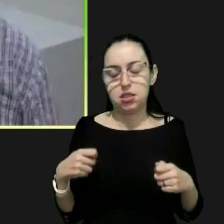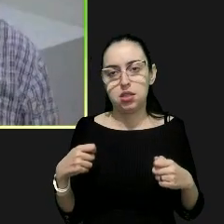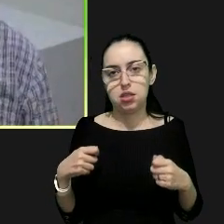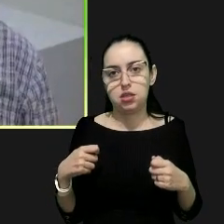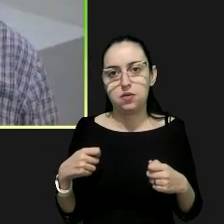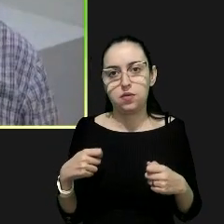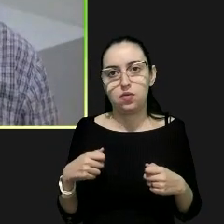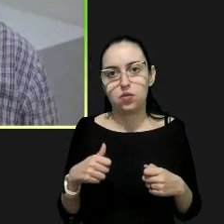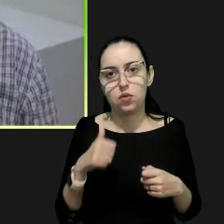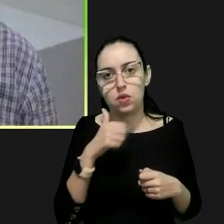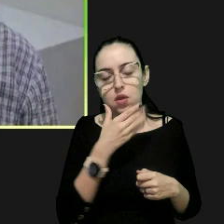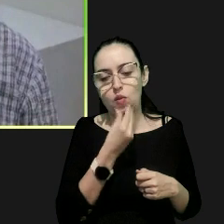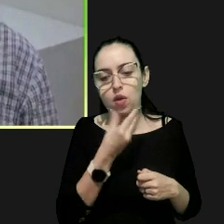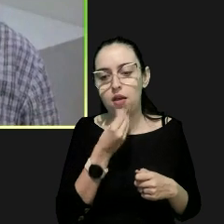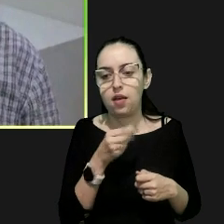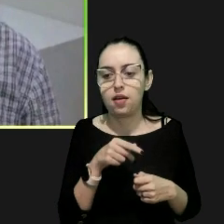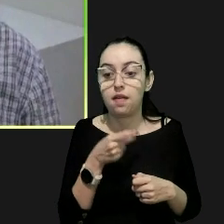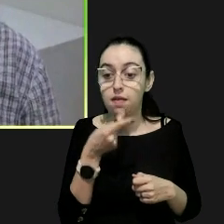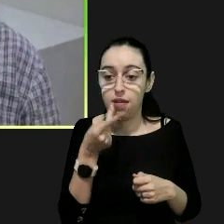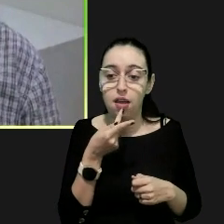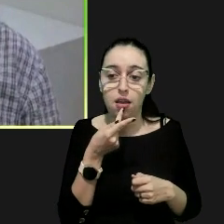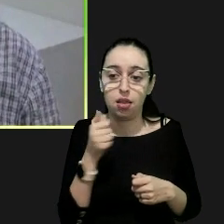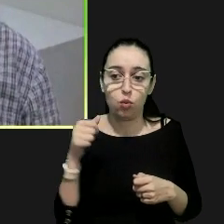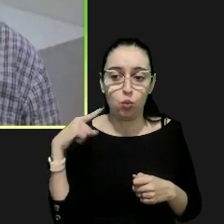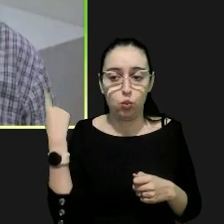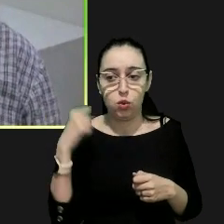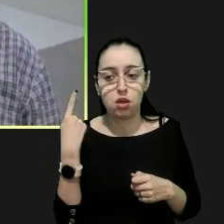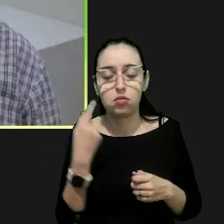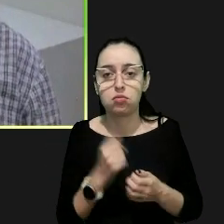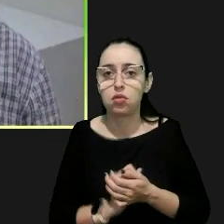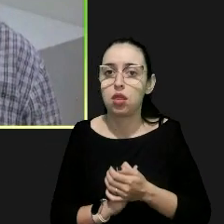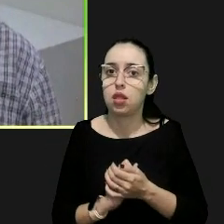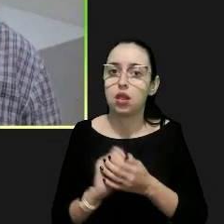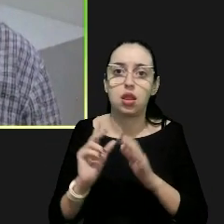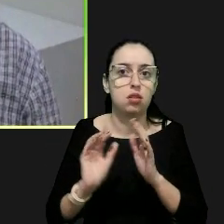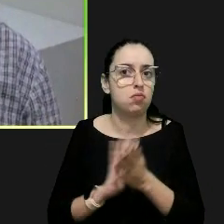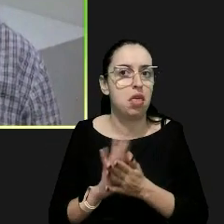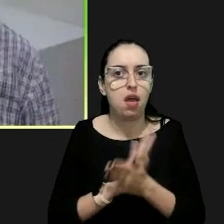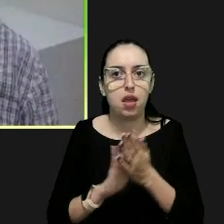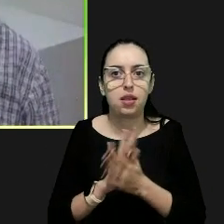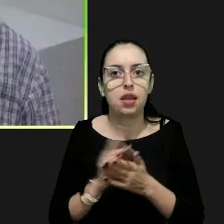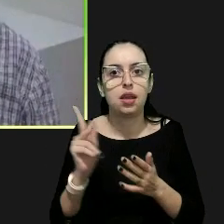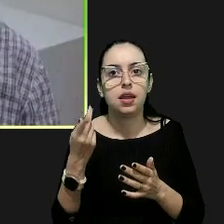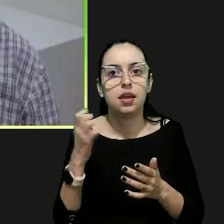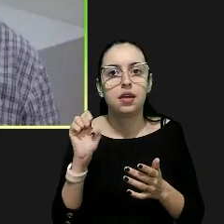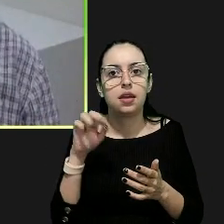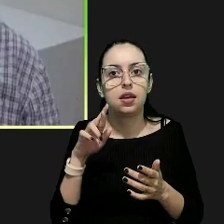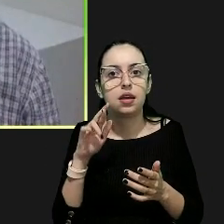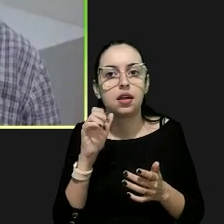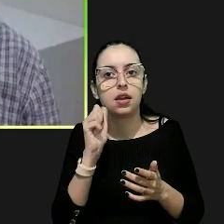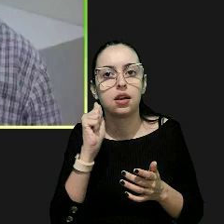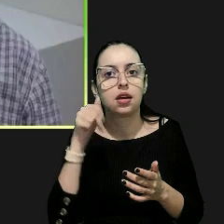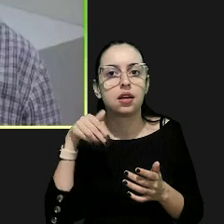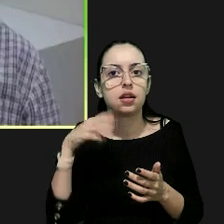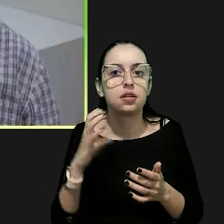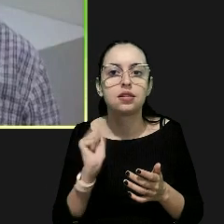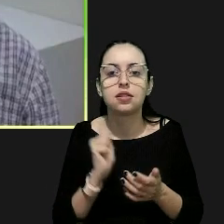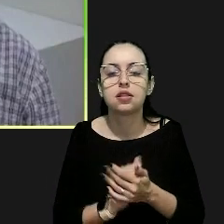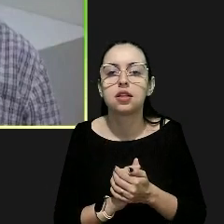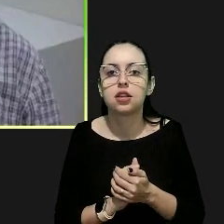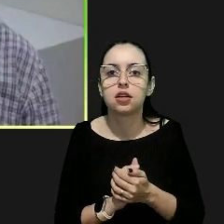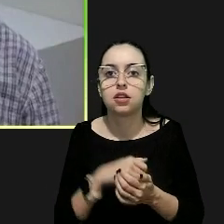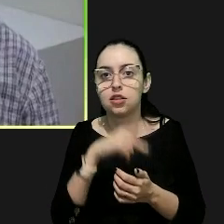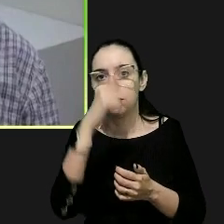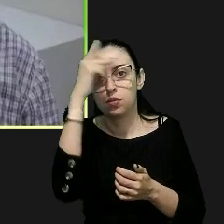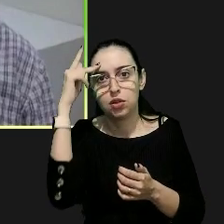um grupo que está precisando. O cara faz, o advogado diz: olha, não existe herança de